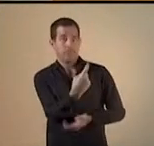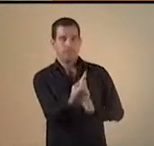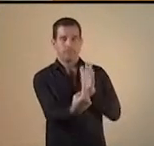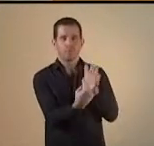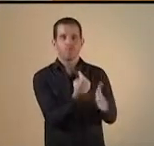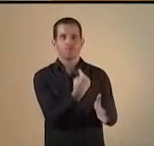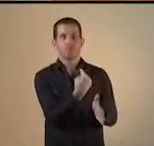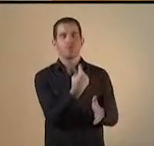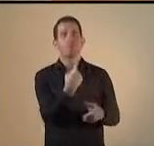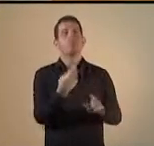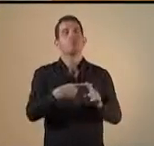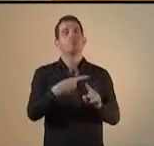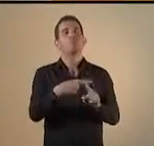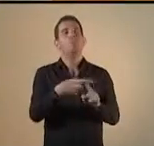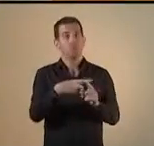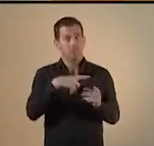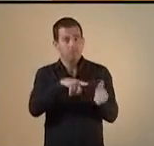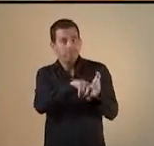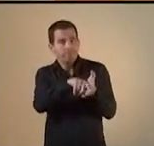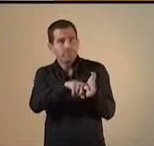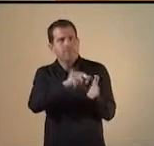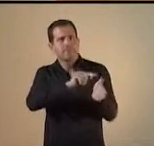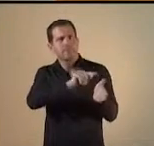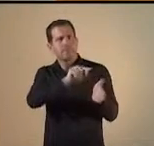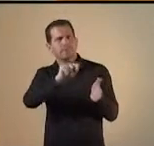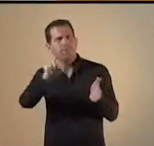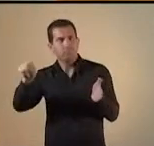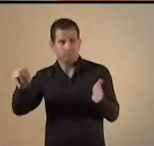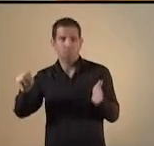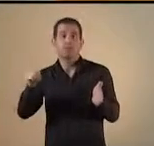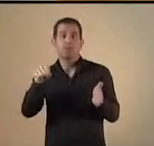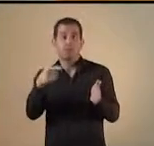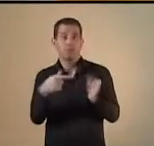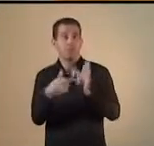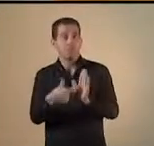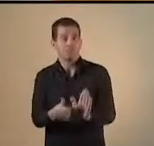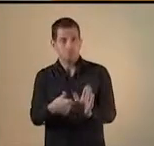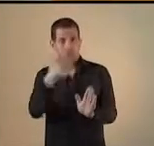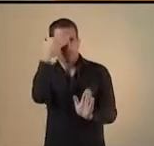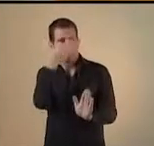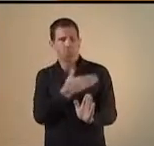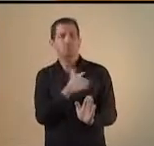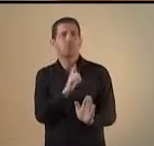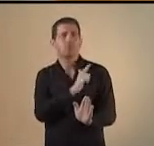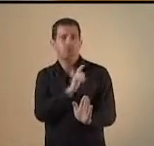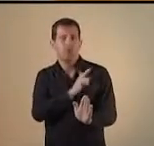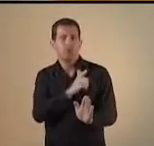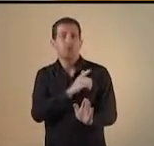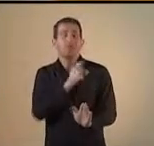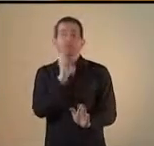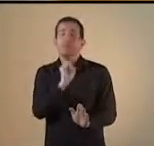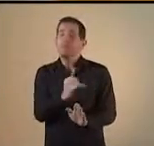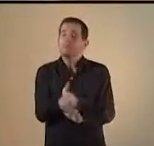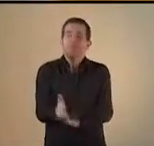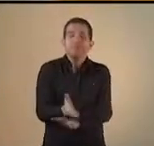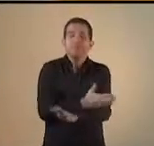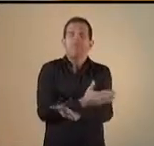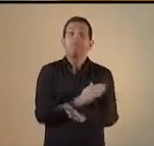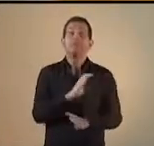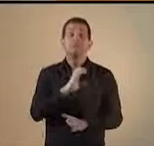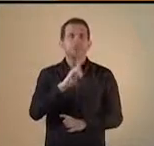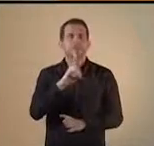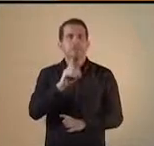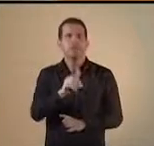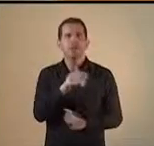porque pesquisas mostram que quanto mais cedo a criança entra em contato com a